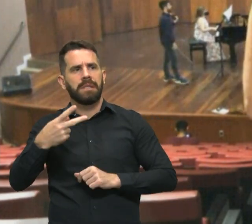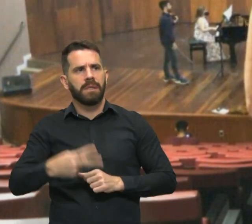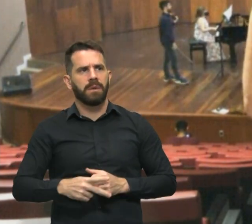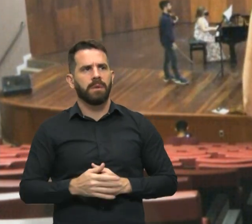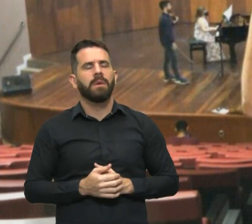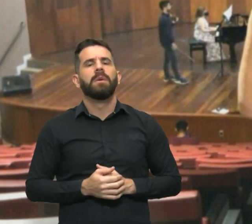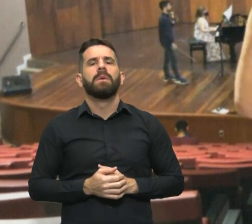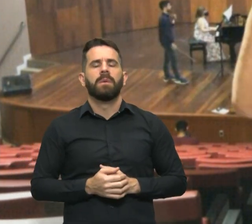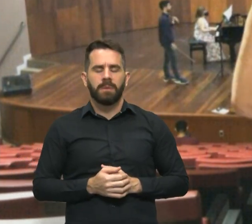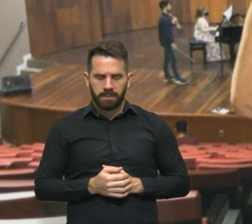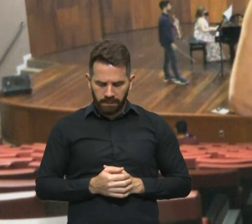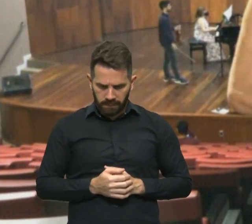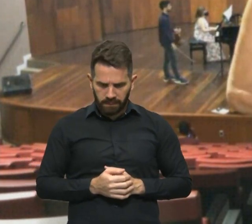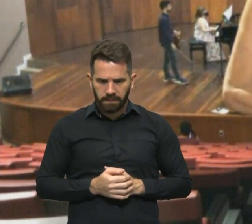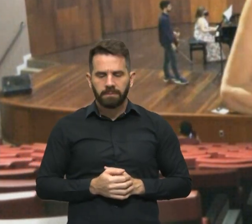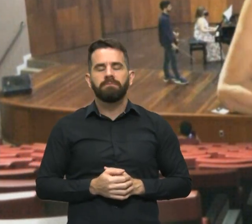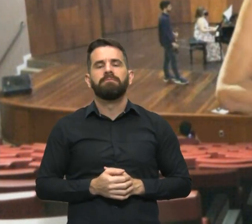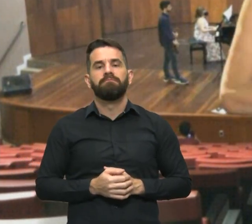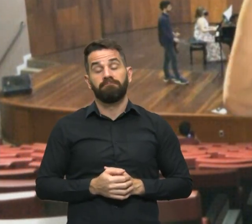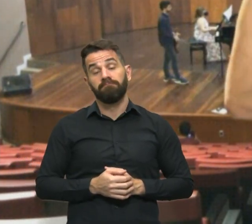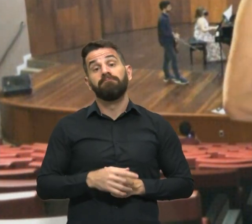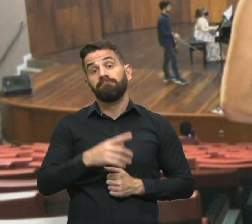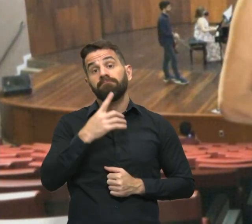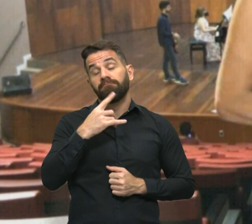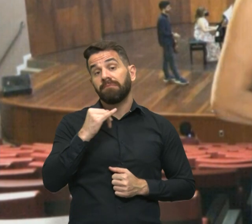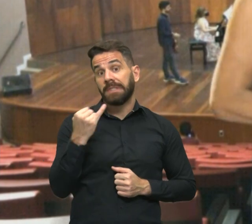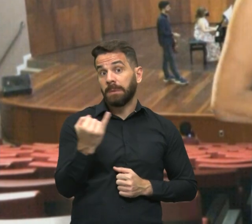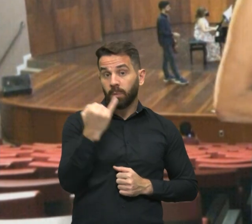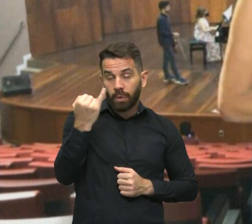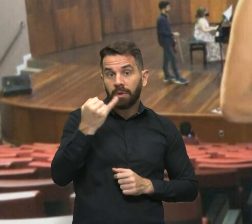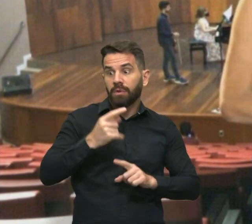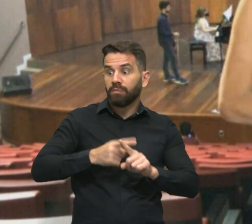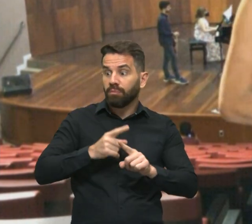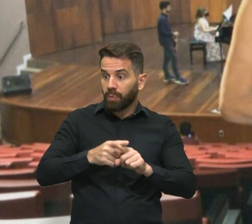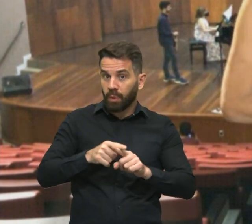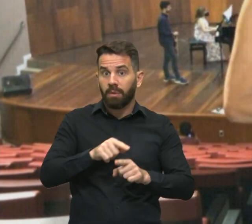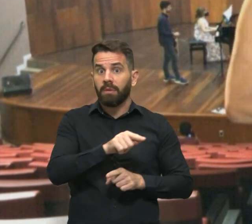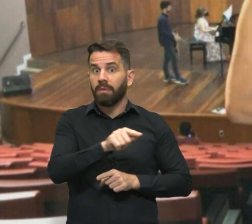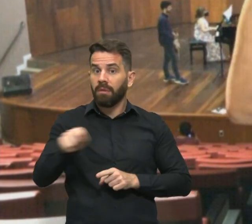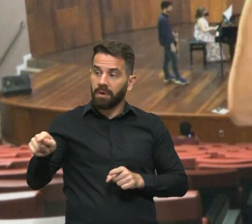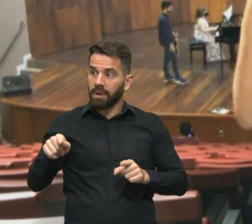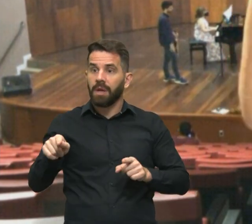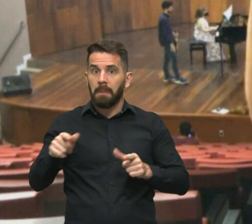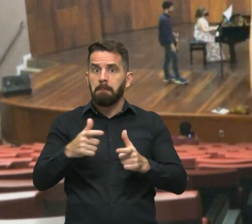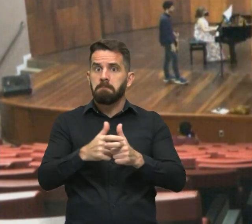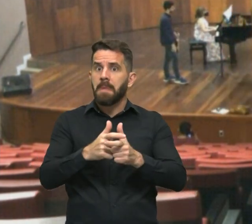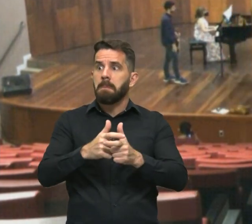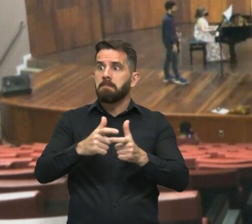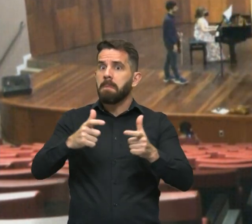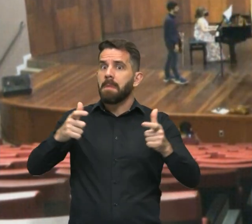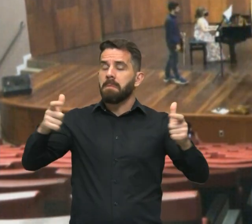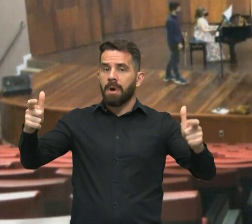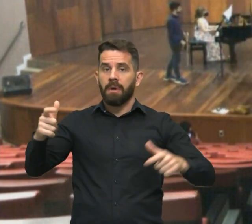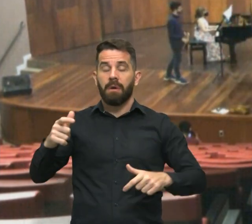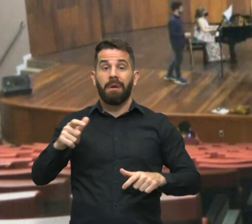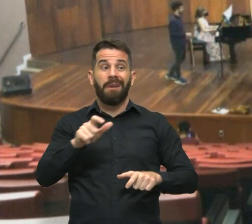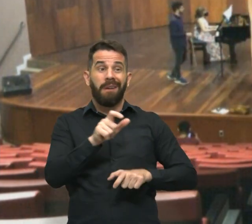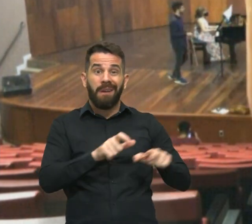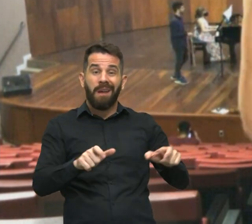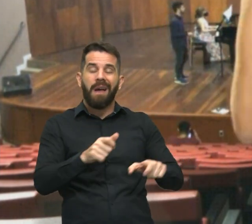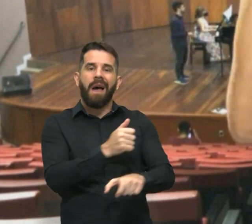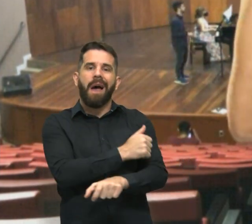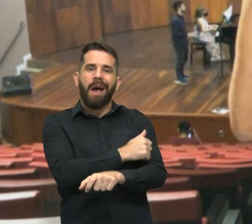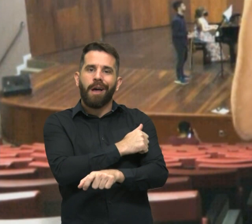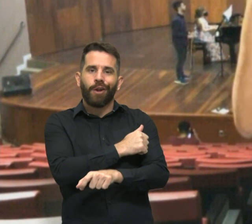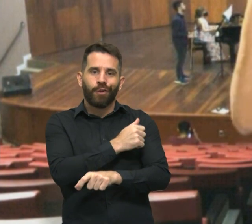É muito importante, porque é tipo assim, um mercado, né, que está aí se abrindo né? E esses estudantes vêm do 2º grau